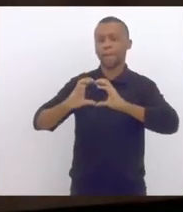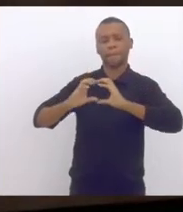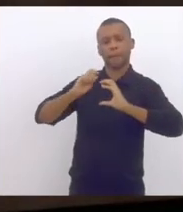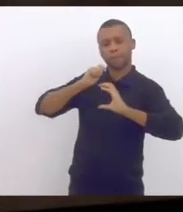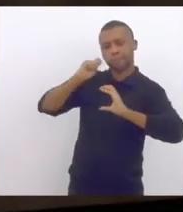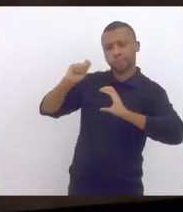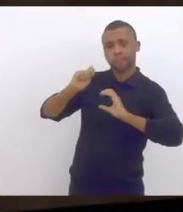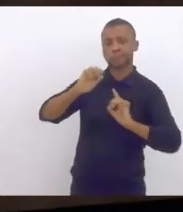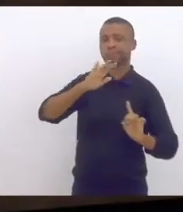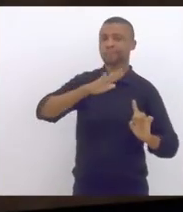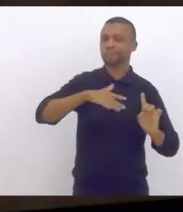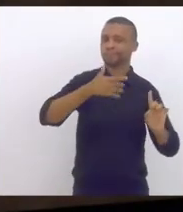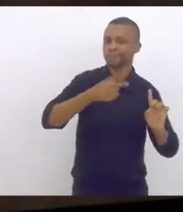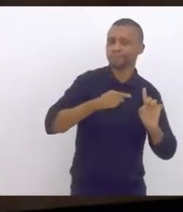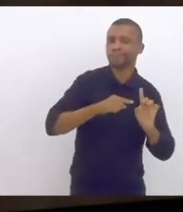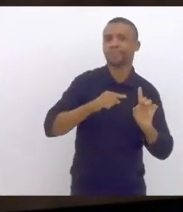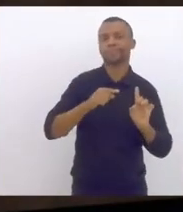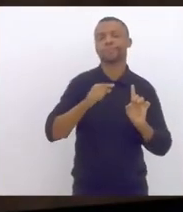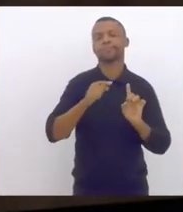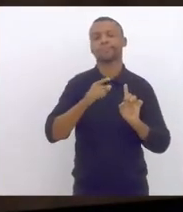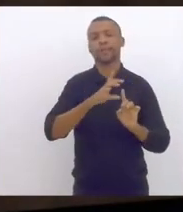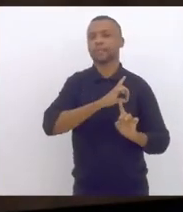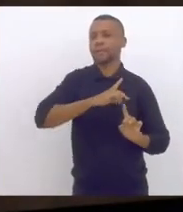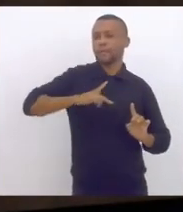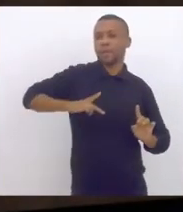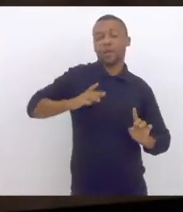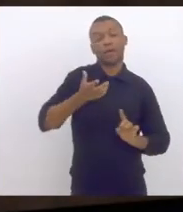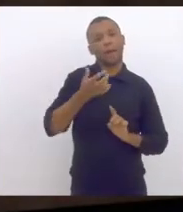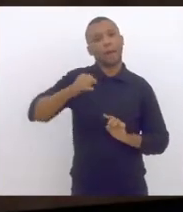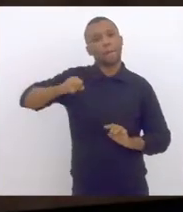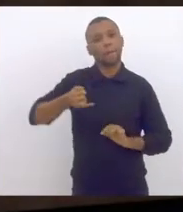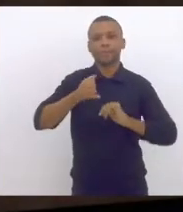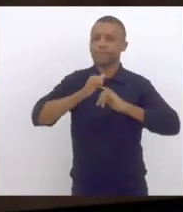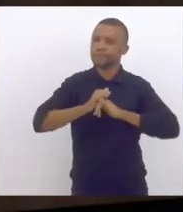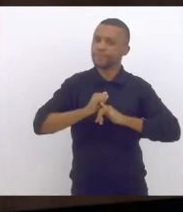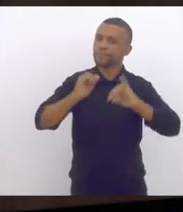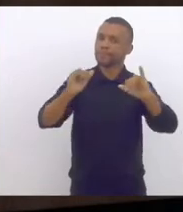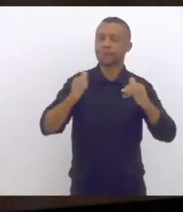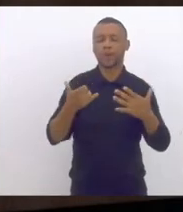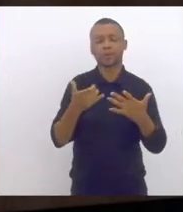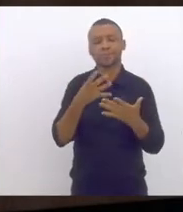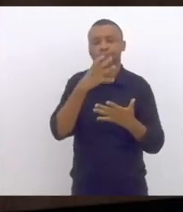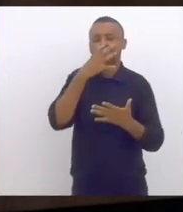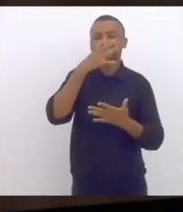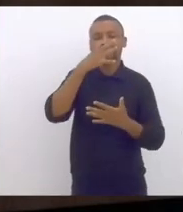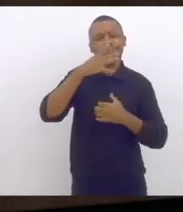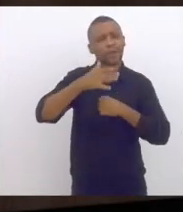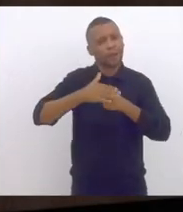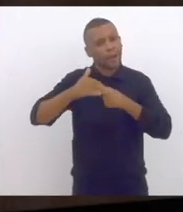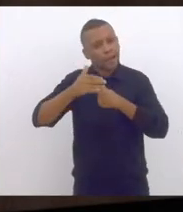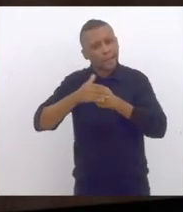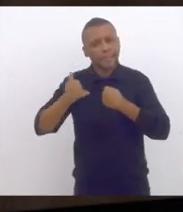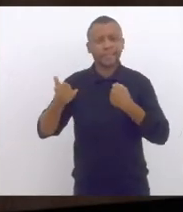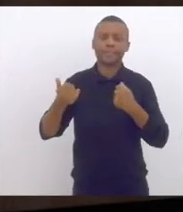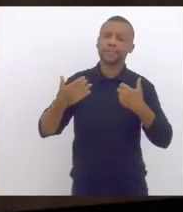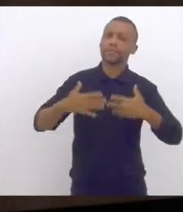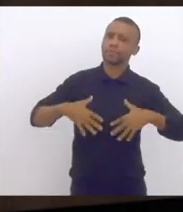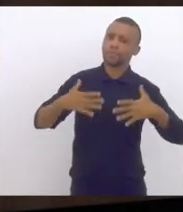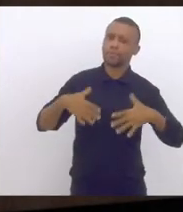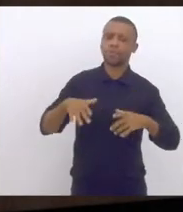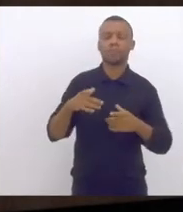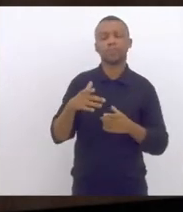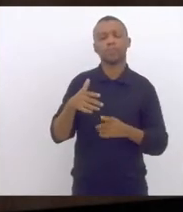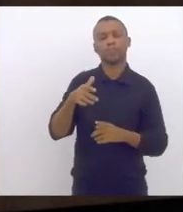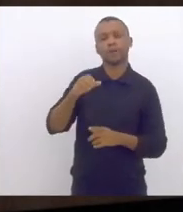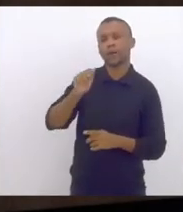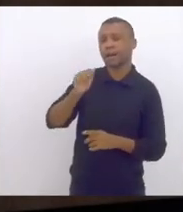querida defensora pública, Maria Carmen. Eu não queria deixar de registrar aqui nosso apreço, carinho, admiração ao doutor